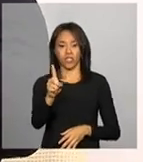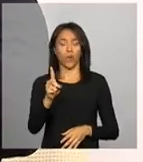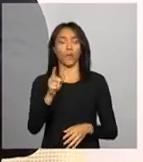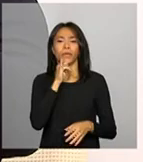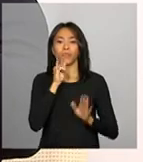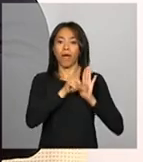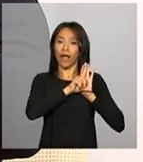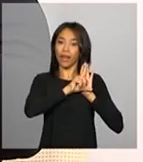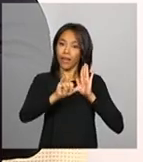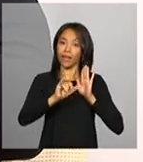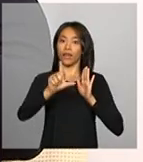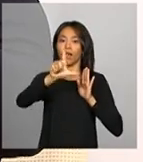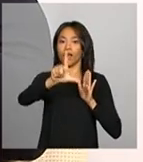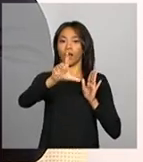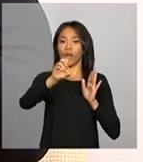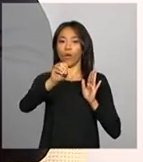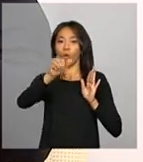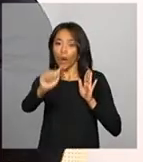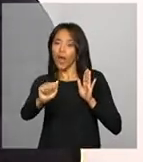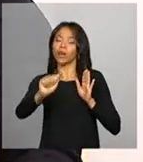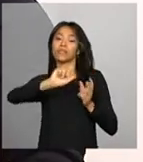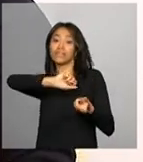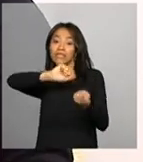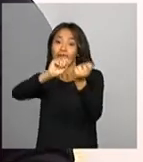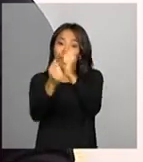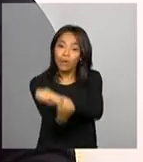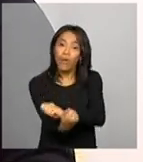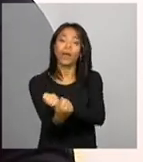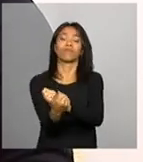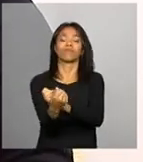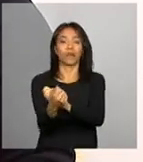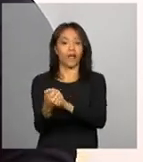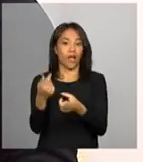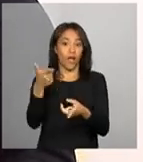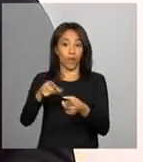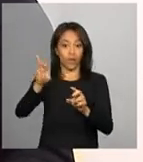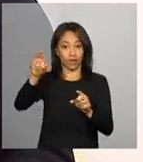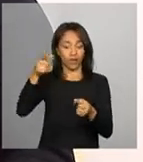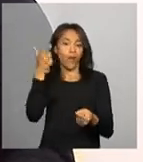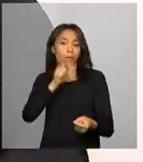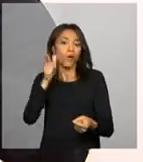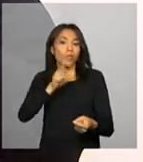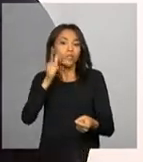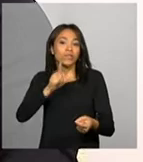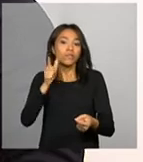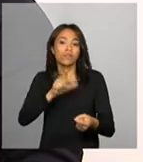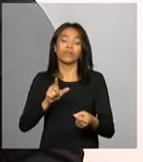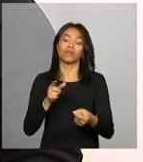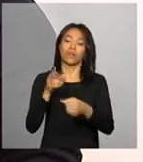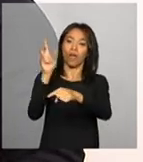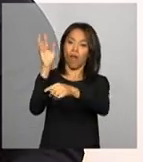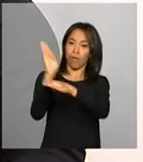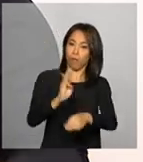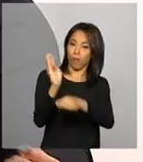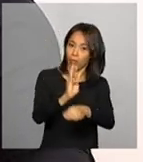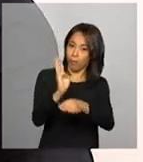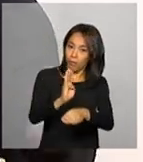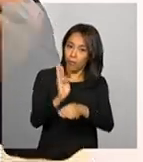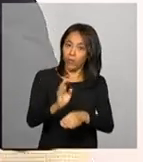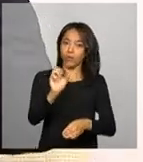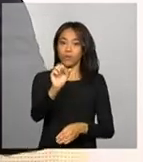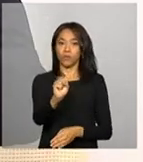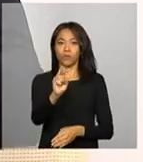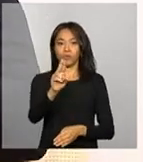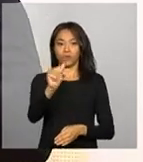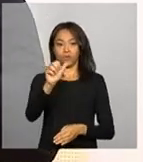municipal a los MA e aos ganhos do suas então todos os Atlas que nós se vemos do